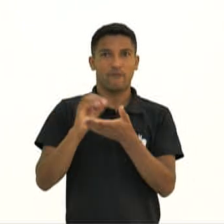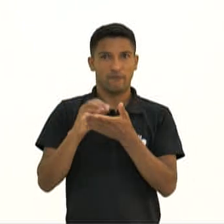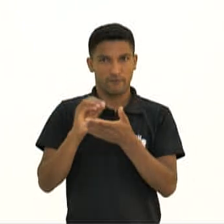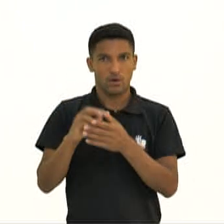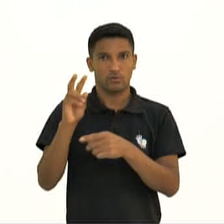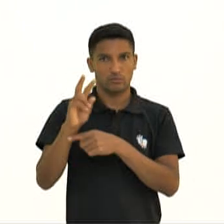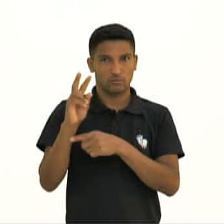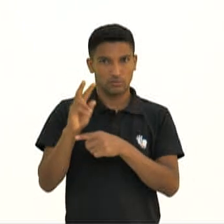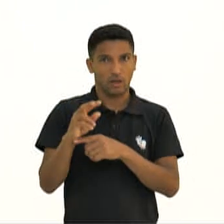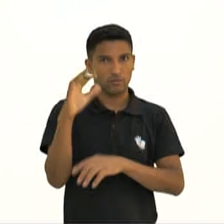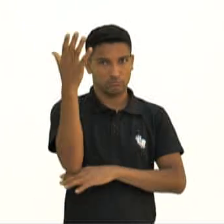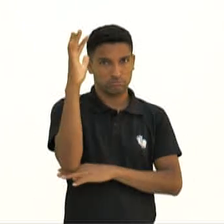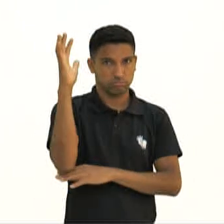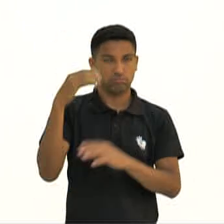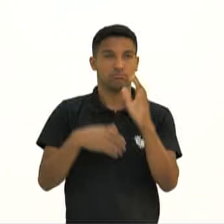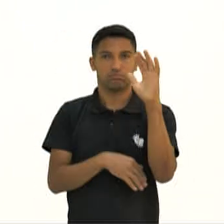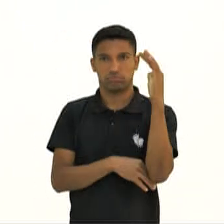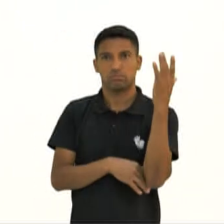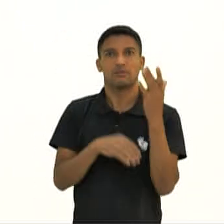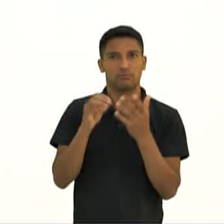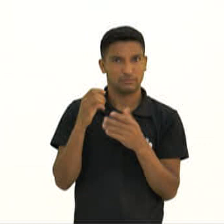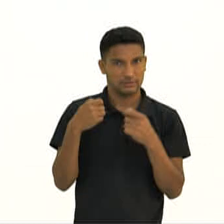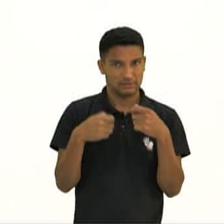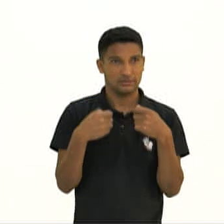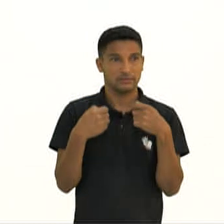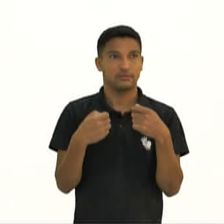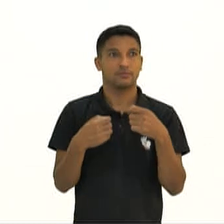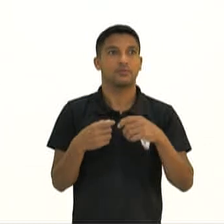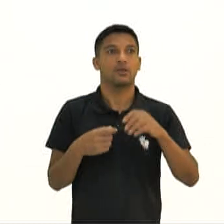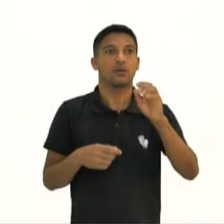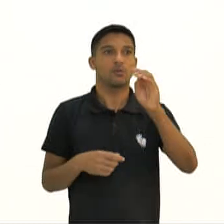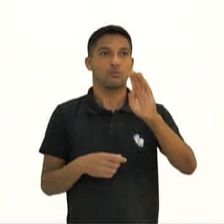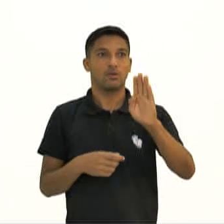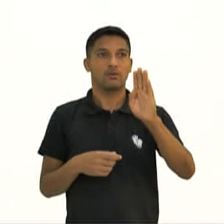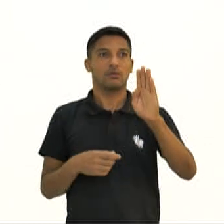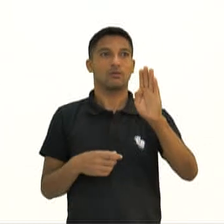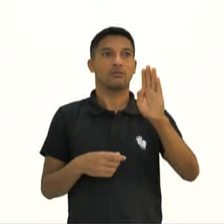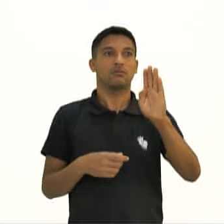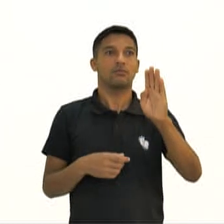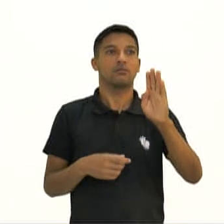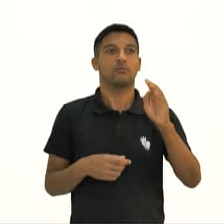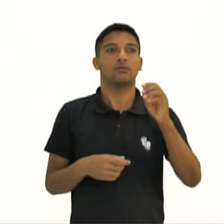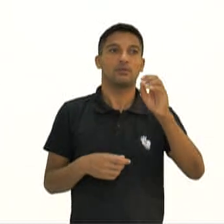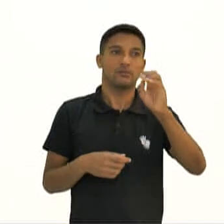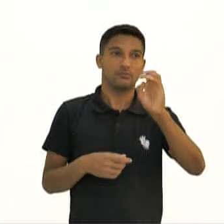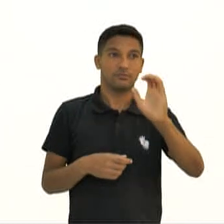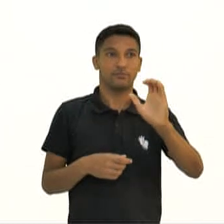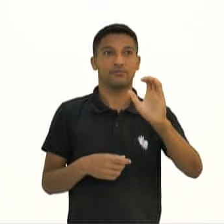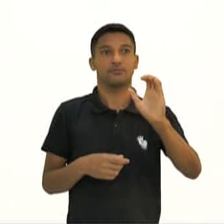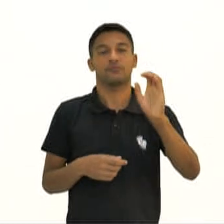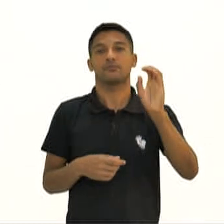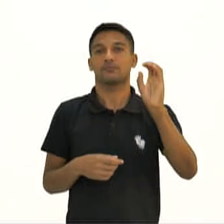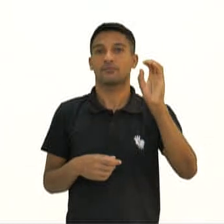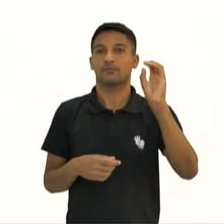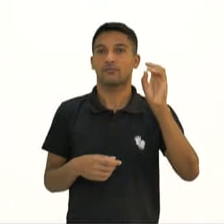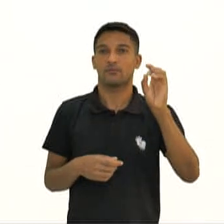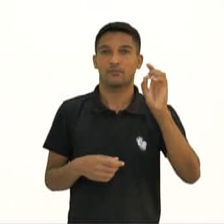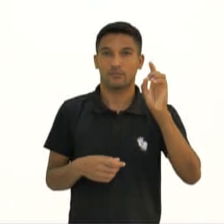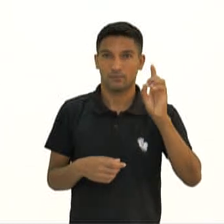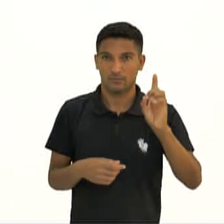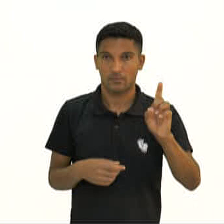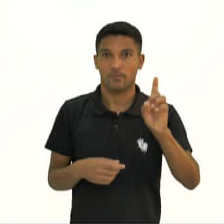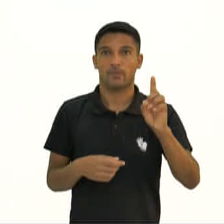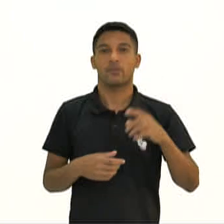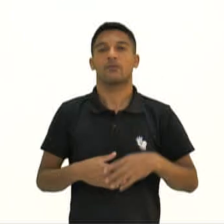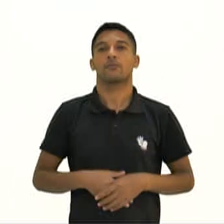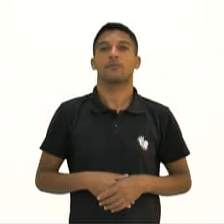expansão das áreas urbanas, letra C, pela infraestrutura antiga e ultrapassada, ou letra D, pela falta de capital para investimentos